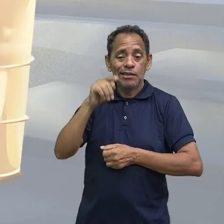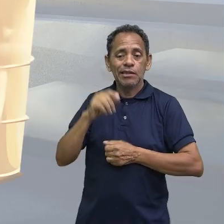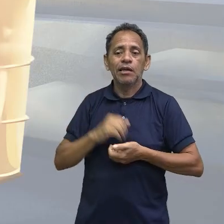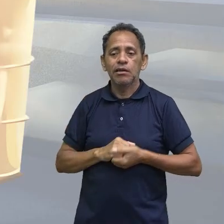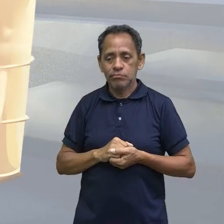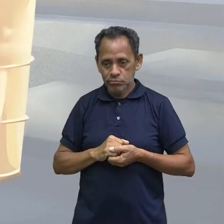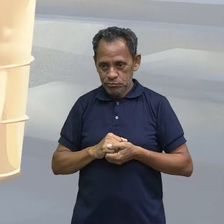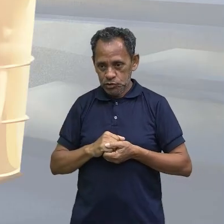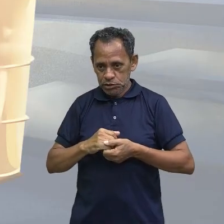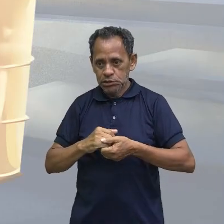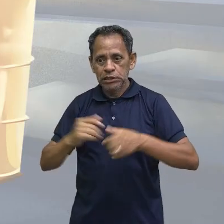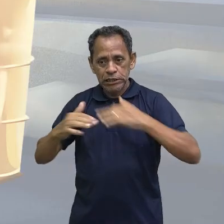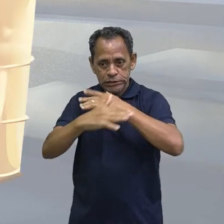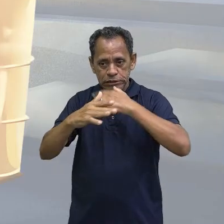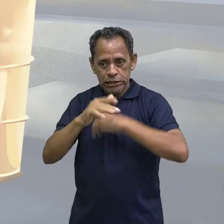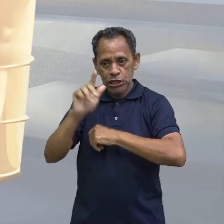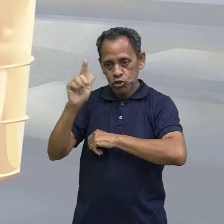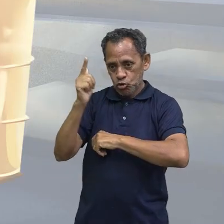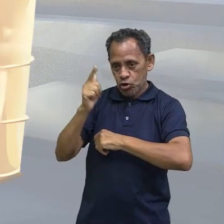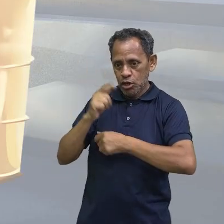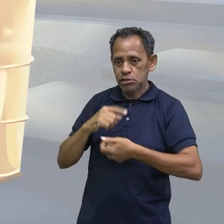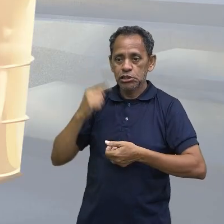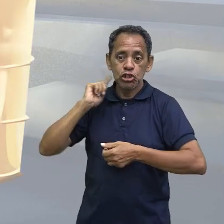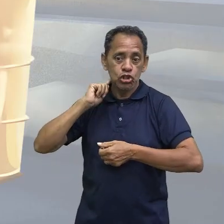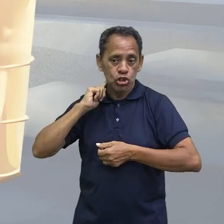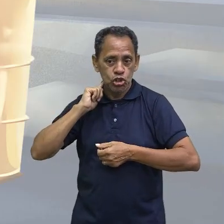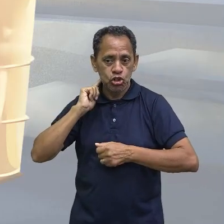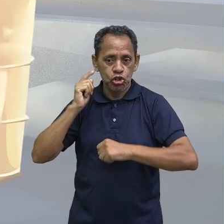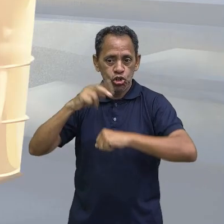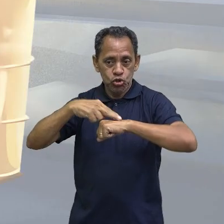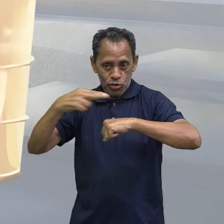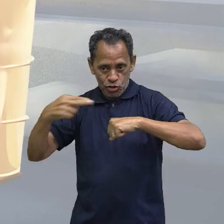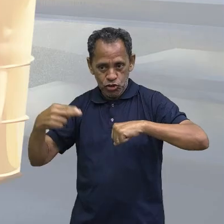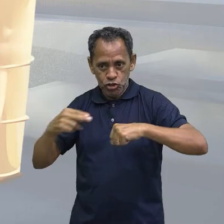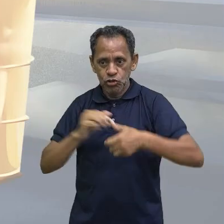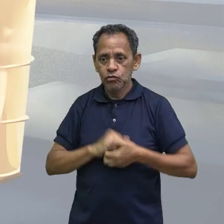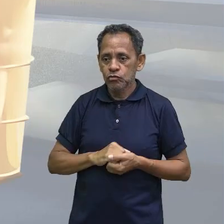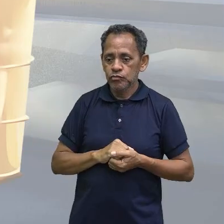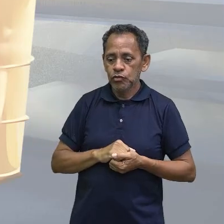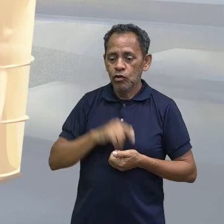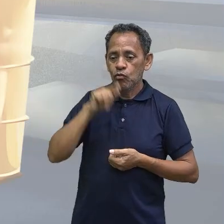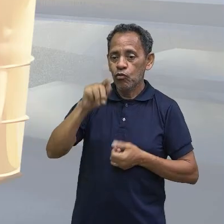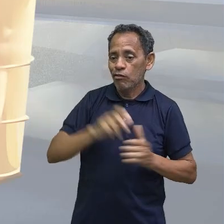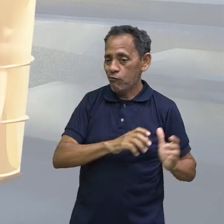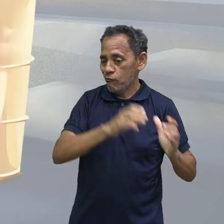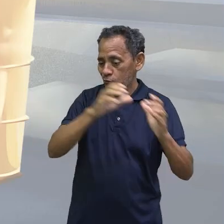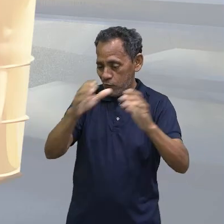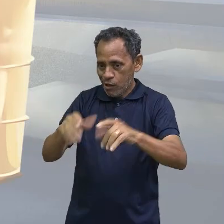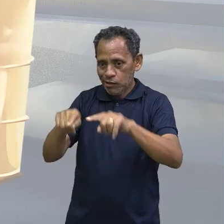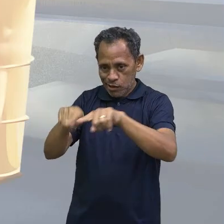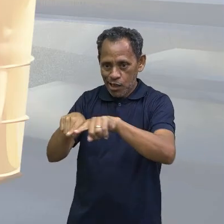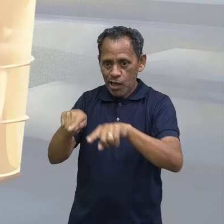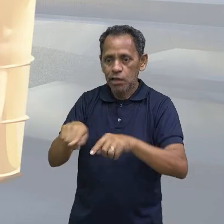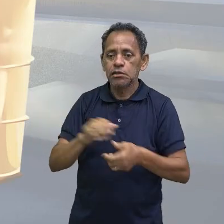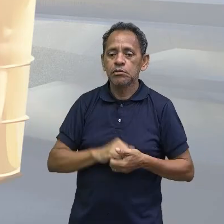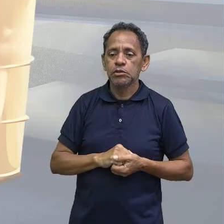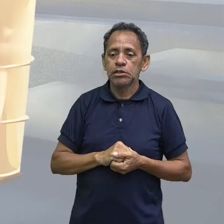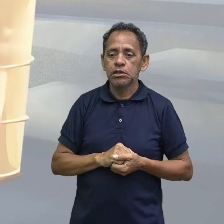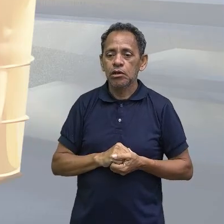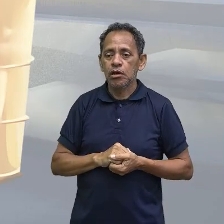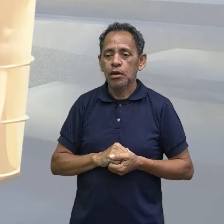lixo nuclear foi levado para esse depósito definitivo, construído nessa cidade de Abadia, em Goiás, cerca de